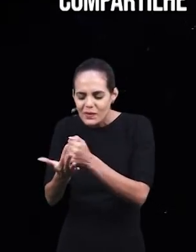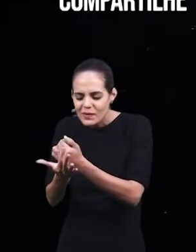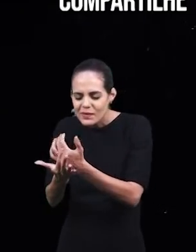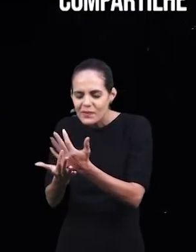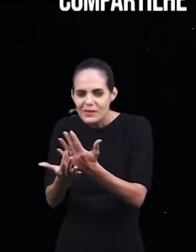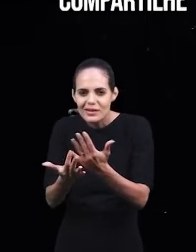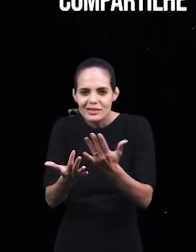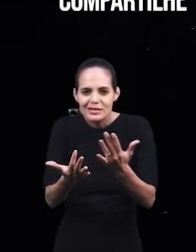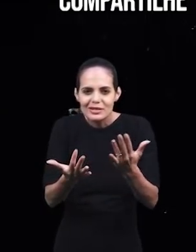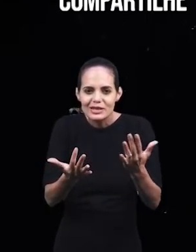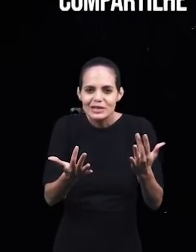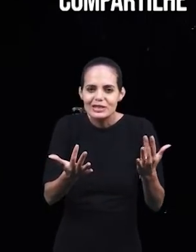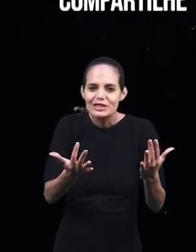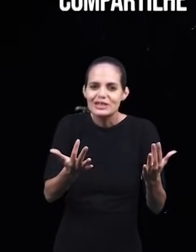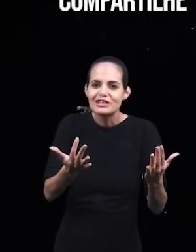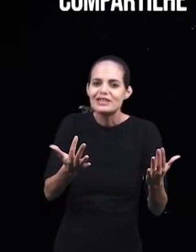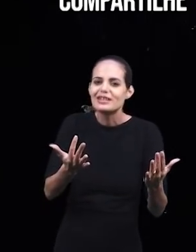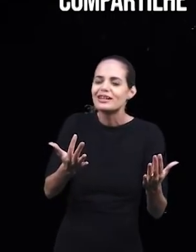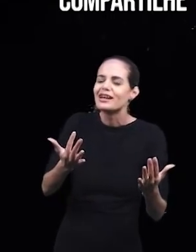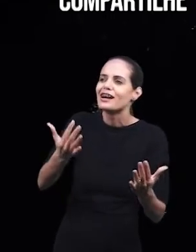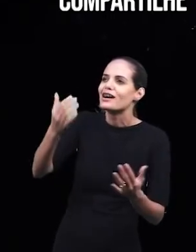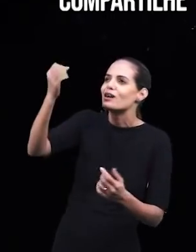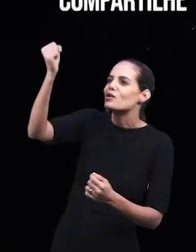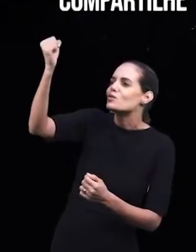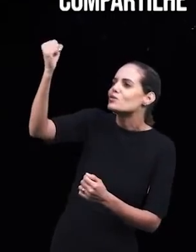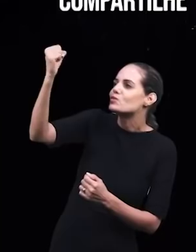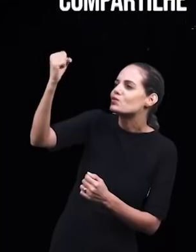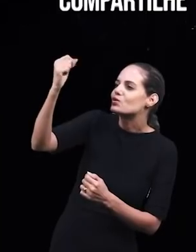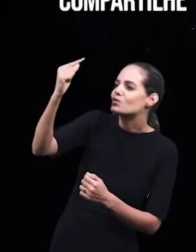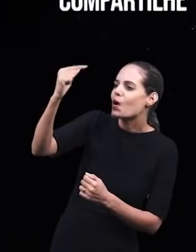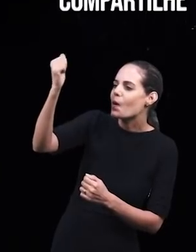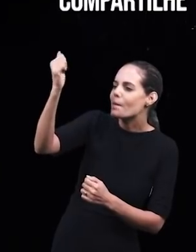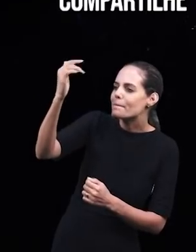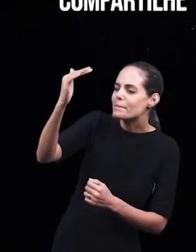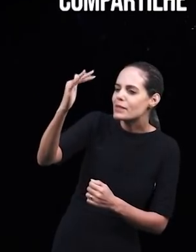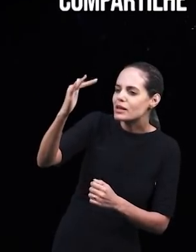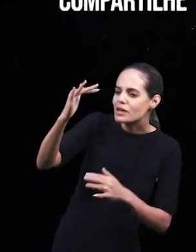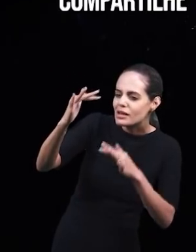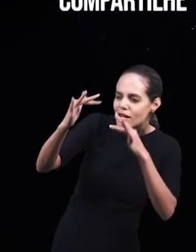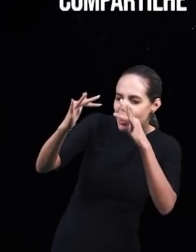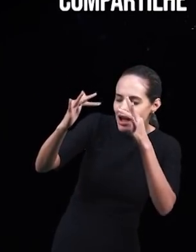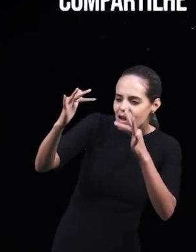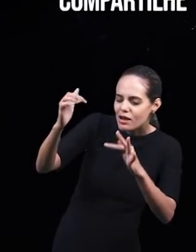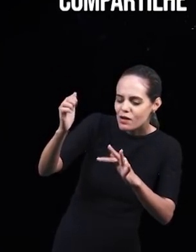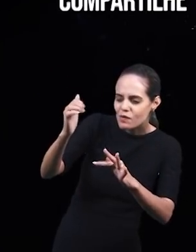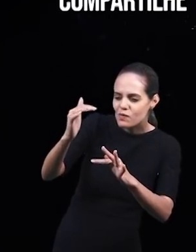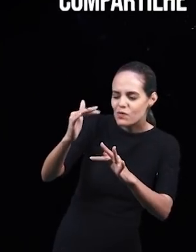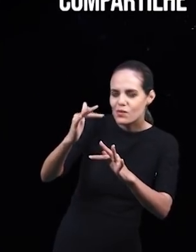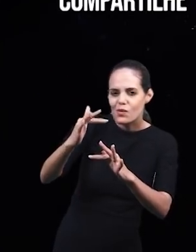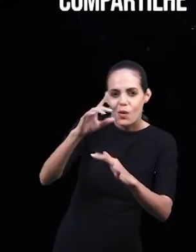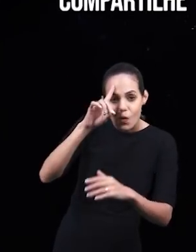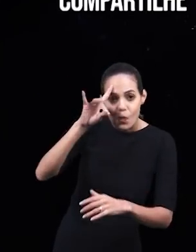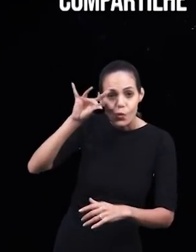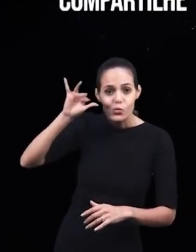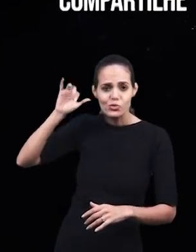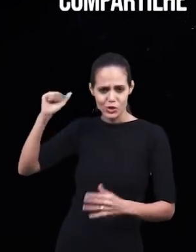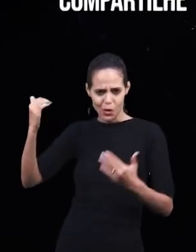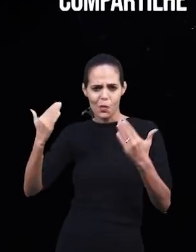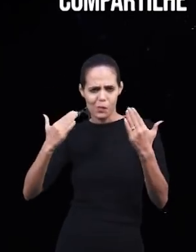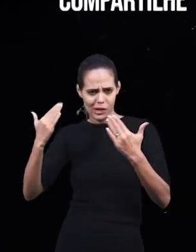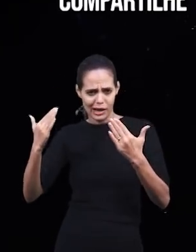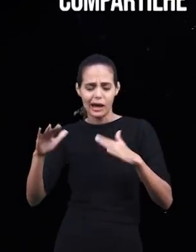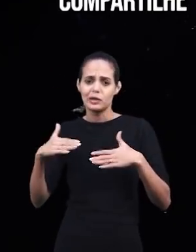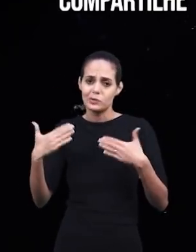desponta para a luz do sol, assim brilhou um dia